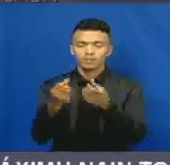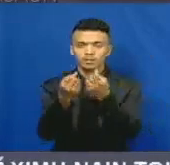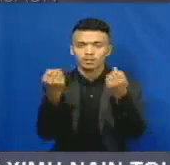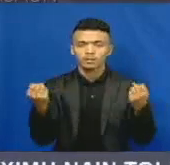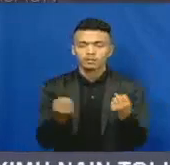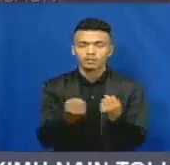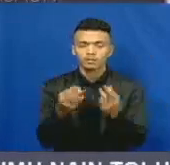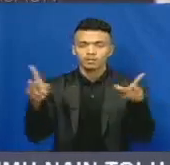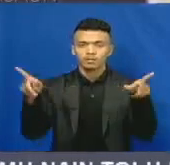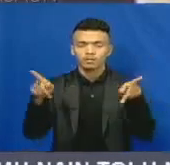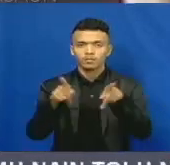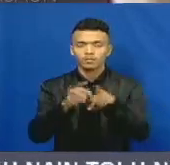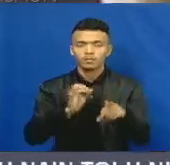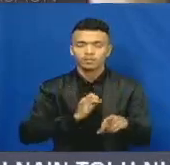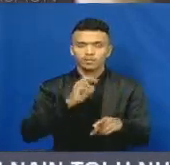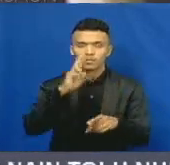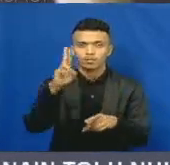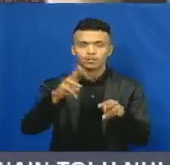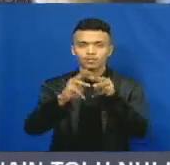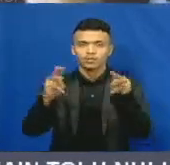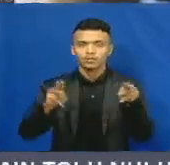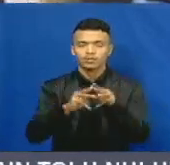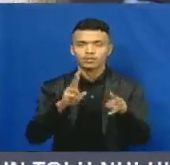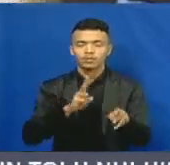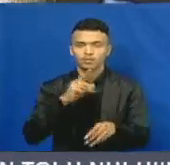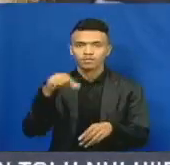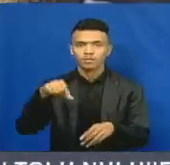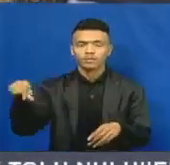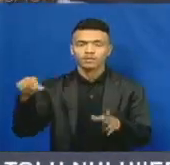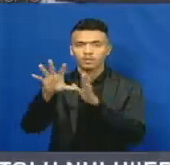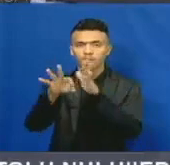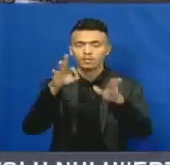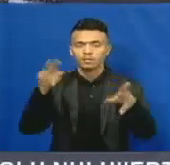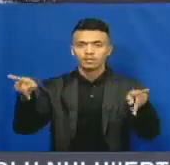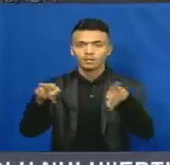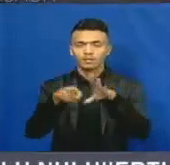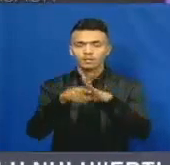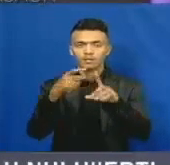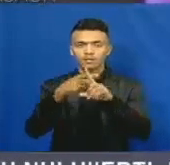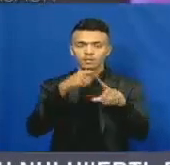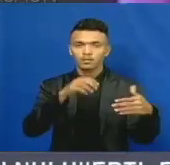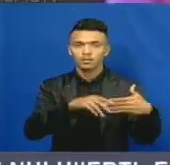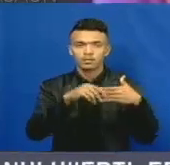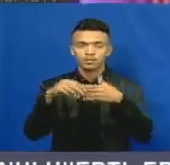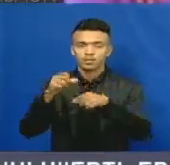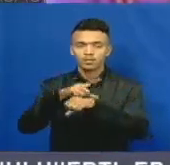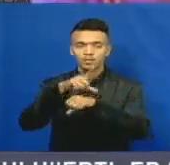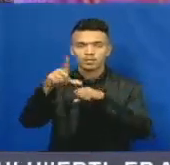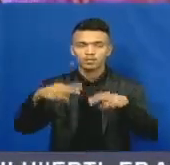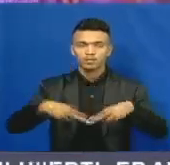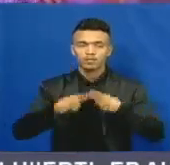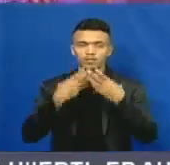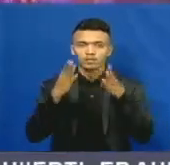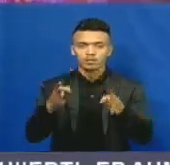Uaigia, posto administrativo Osu, municipio Vikeke. No hetan participasaun husi autoridade lokal, veterano,